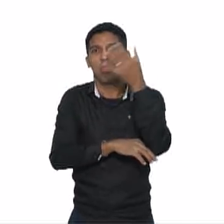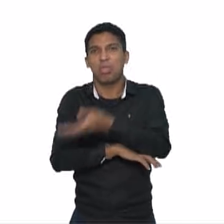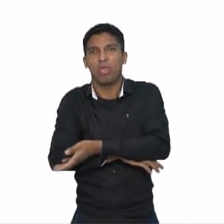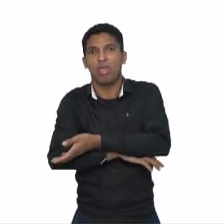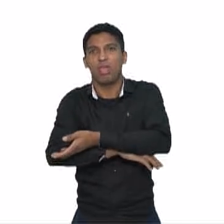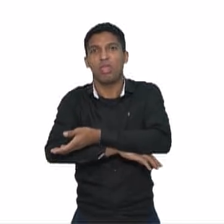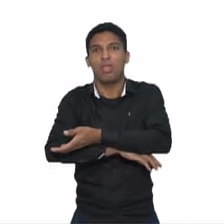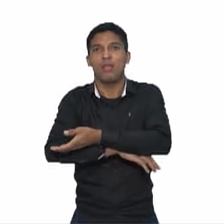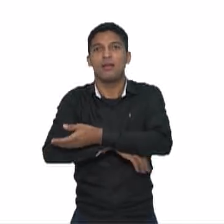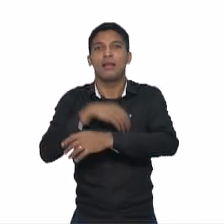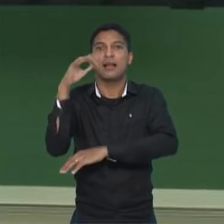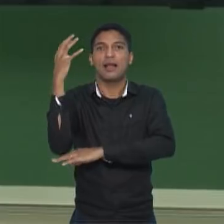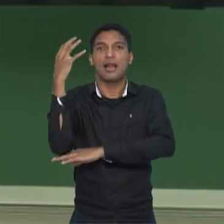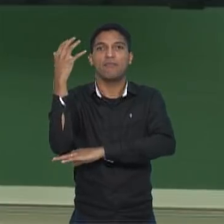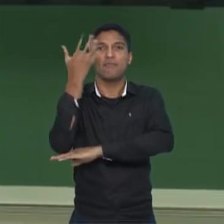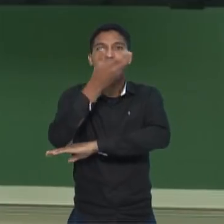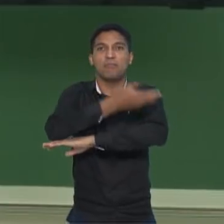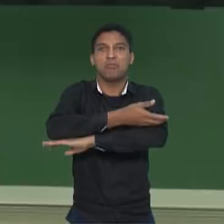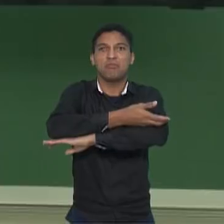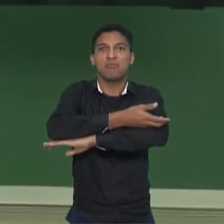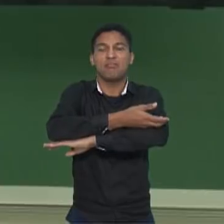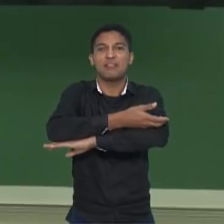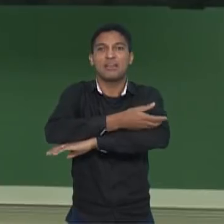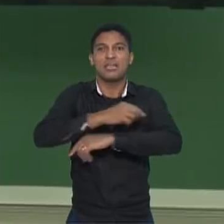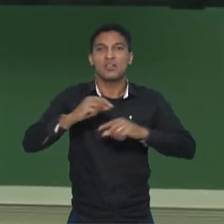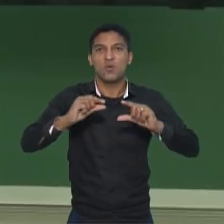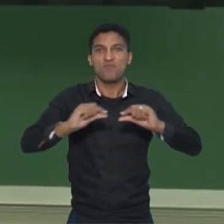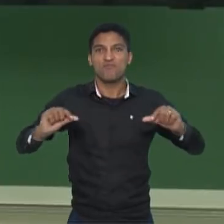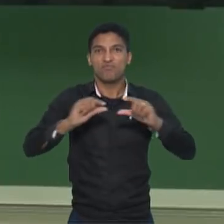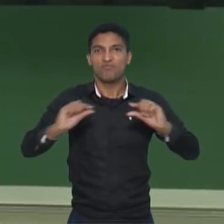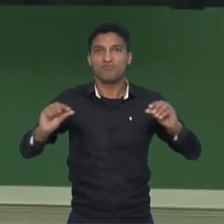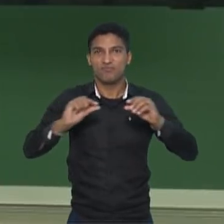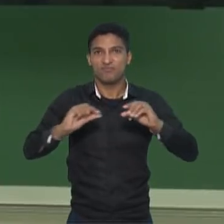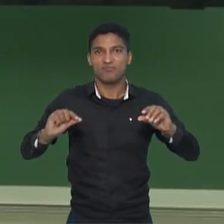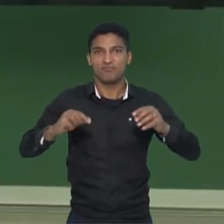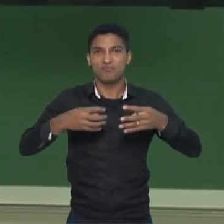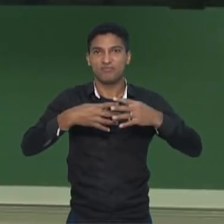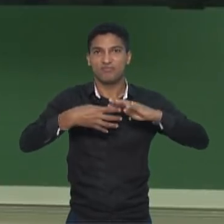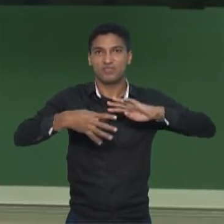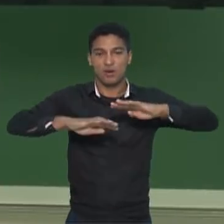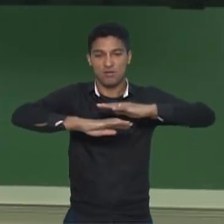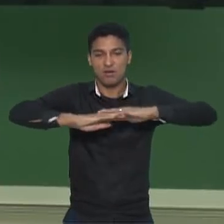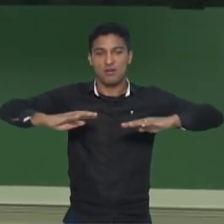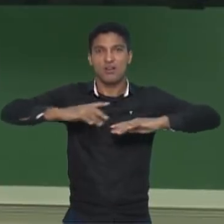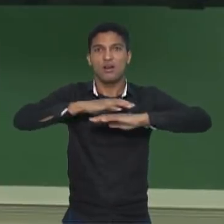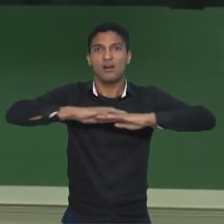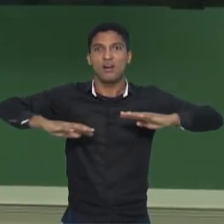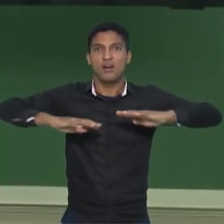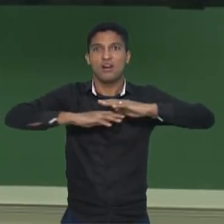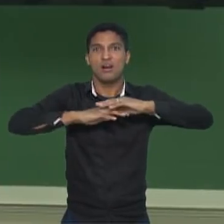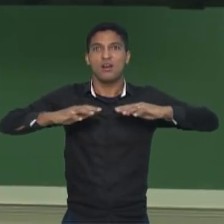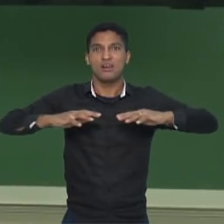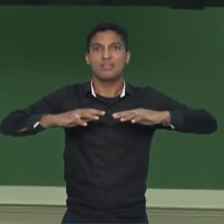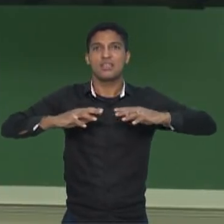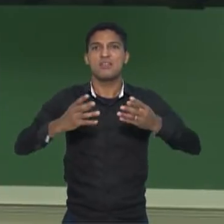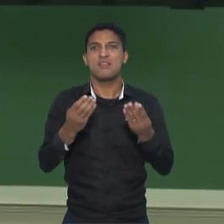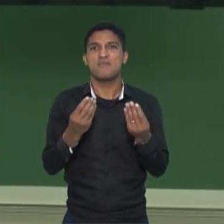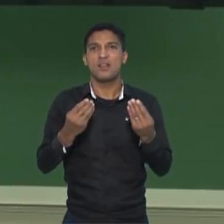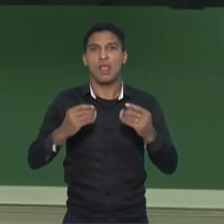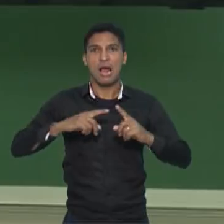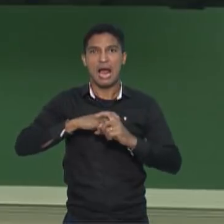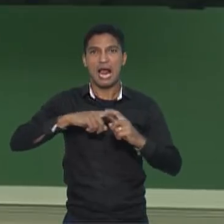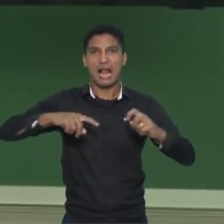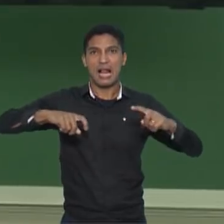né? Já na fase da decomposição. Então tem muito micro-organismo aqui que vai acelerar